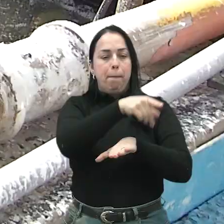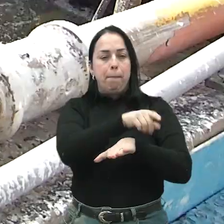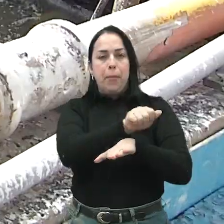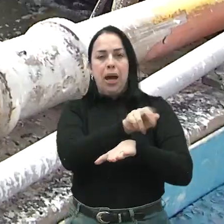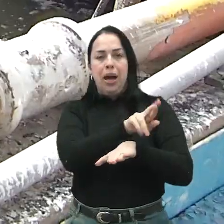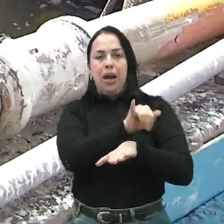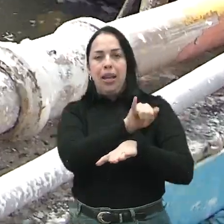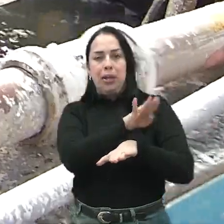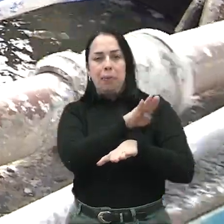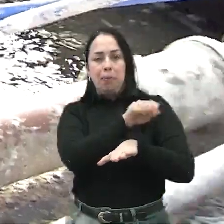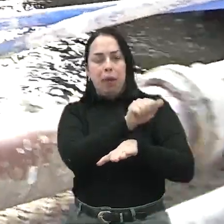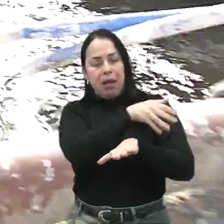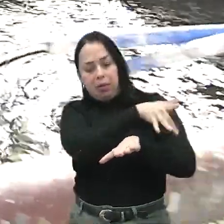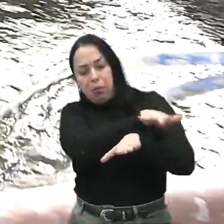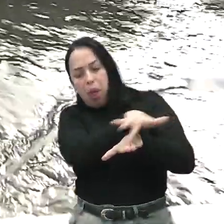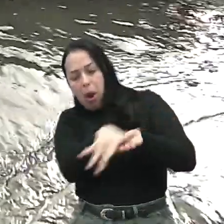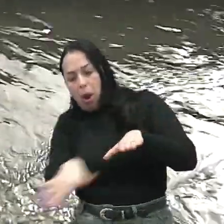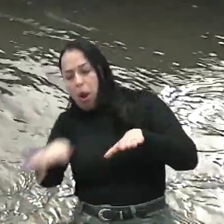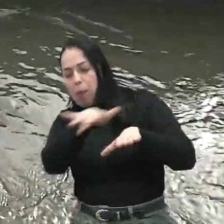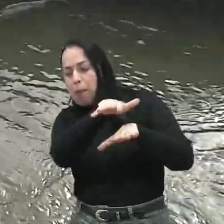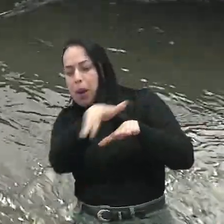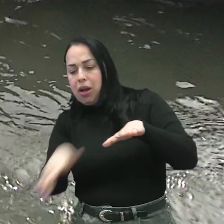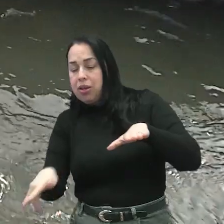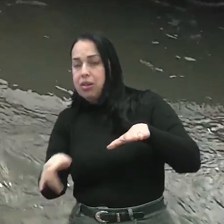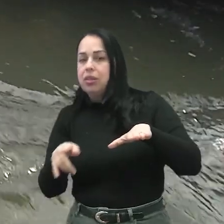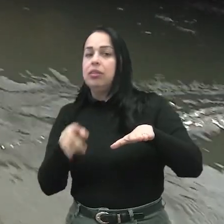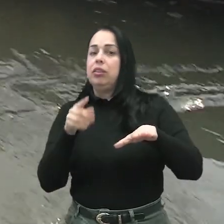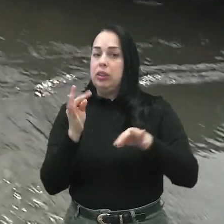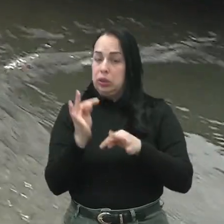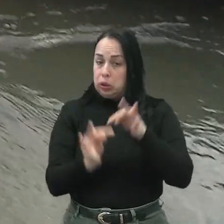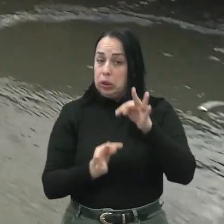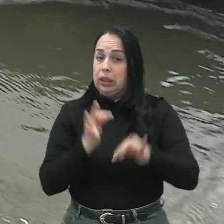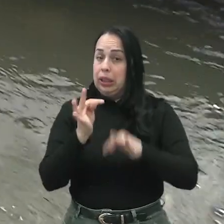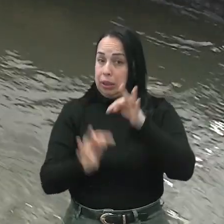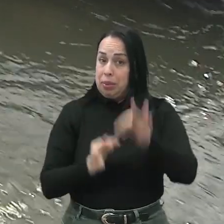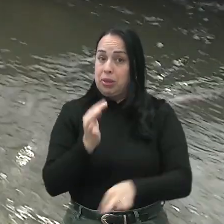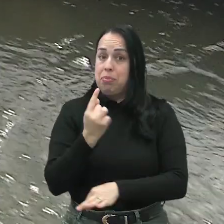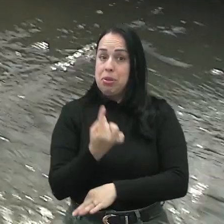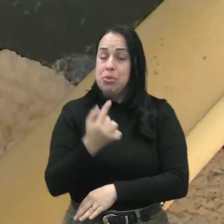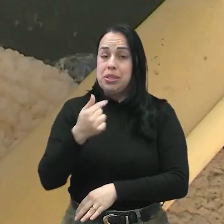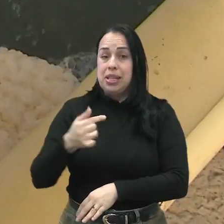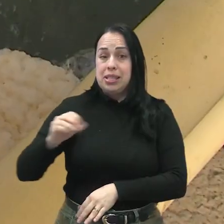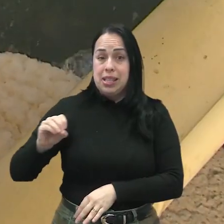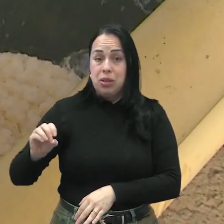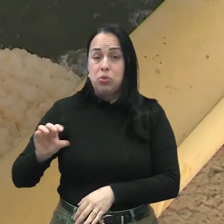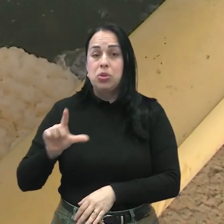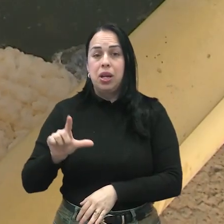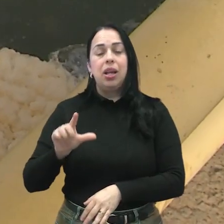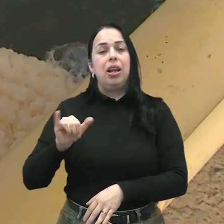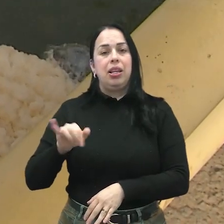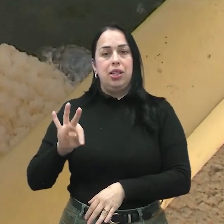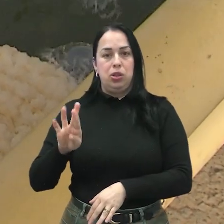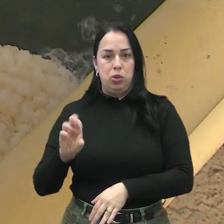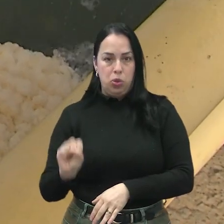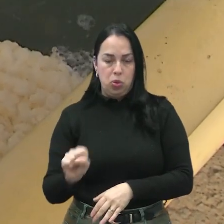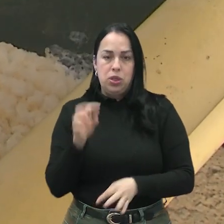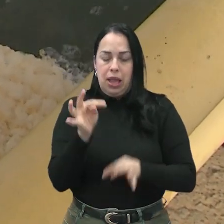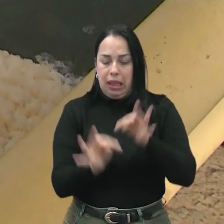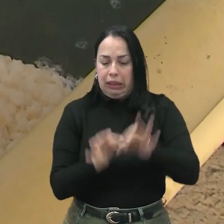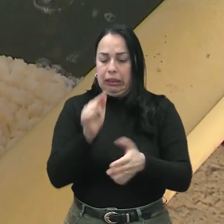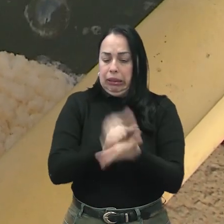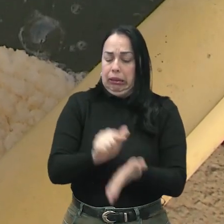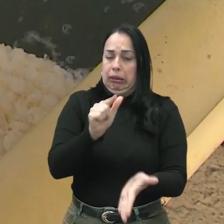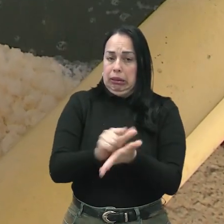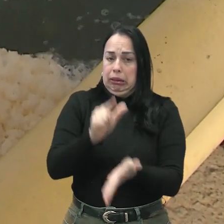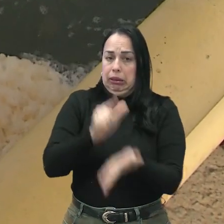Sul. Aqui são tratados 1.700 litros de água por segundo, que passam por diversos processos